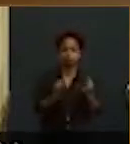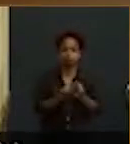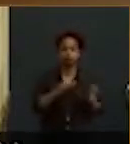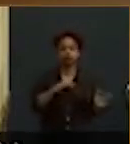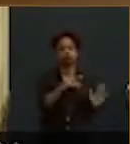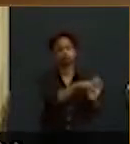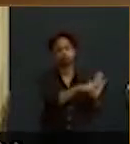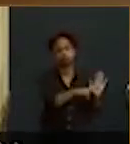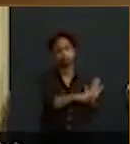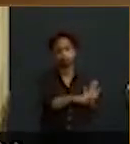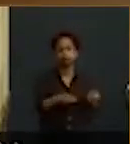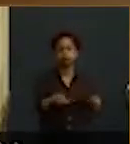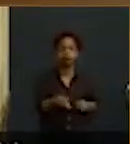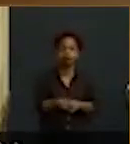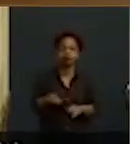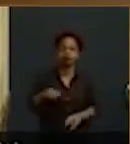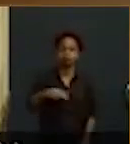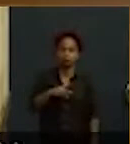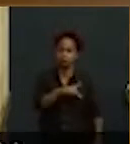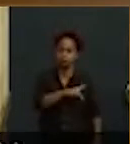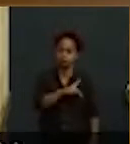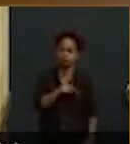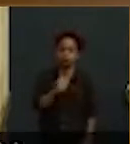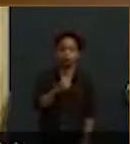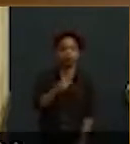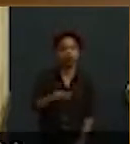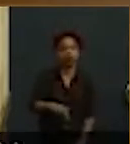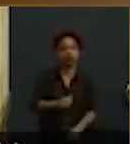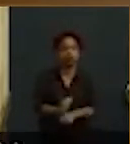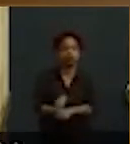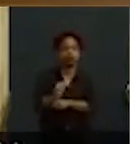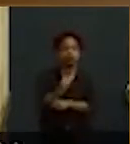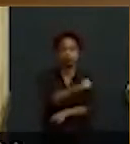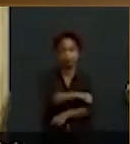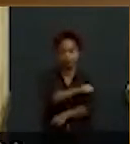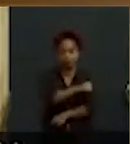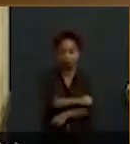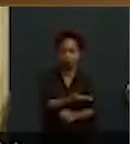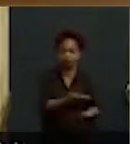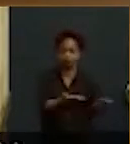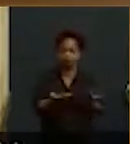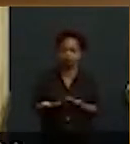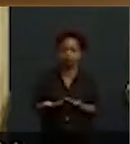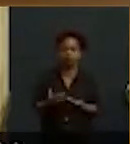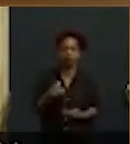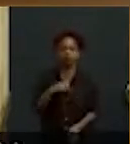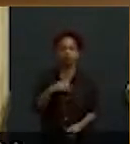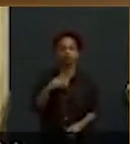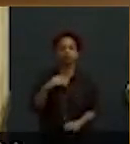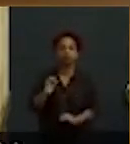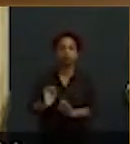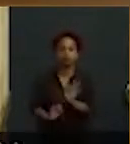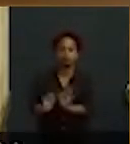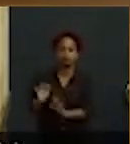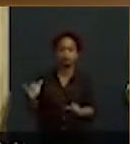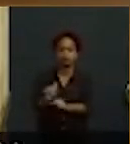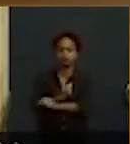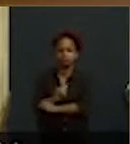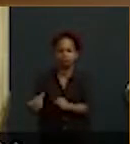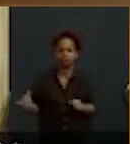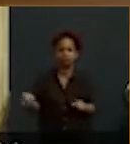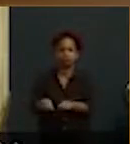O Ministério Público do Estado do Rio de Janeiro tem a honra de convidar o assessor de Planejamento Estratégico